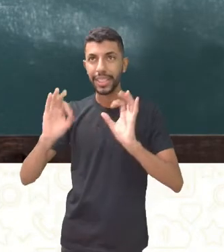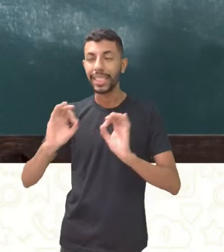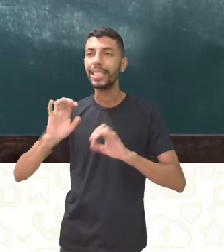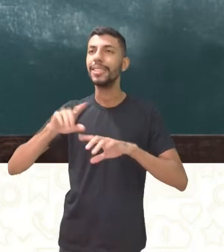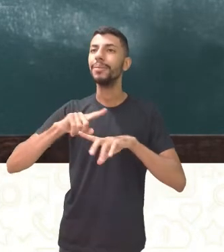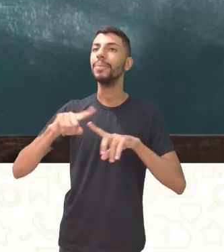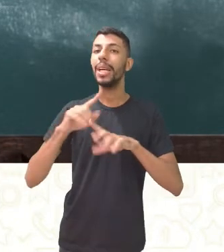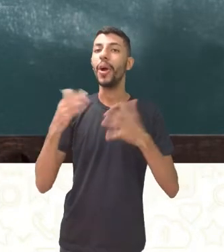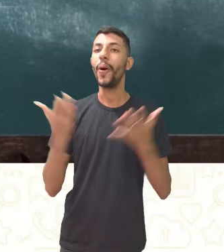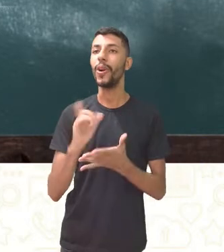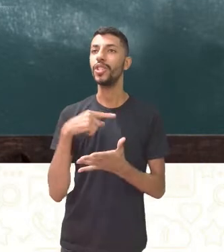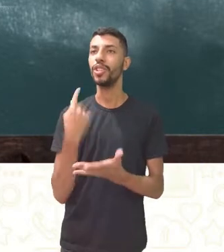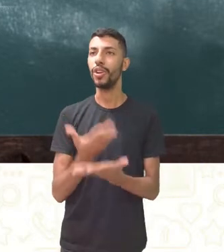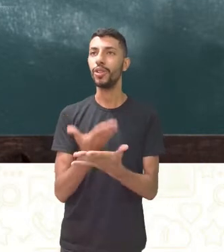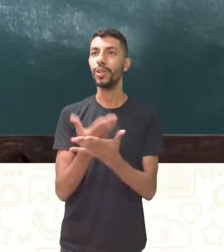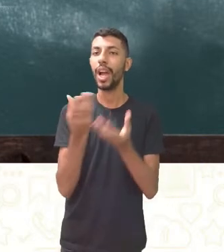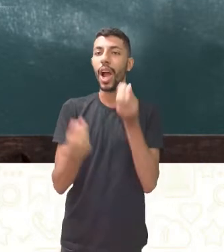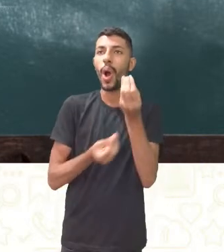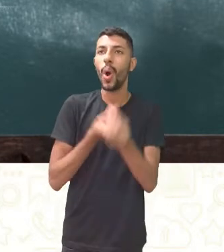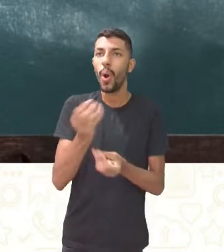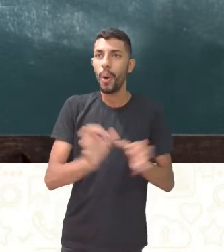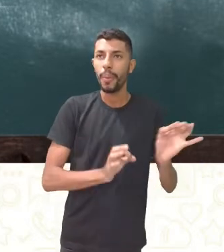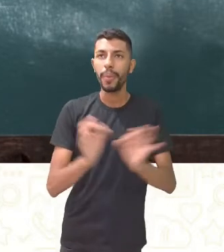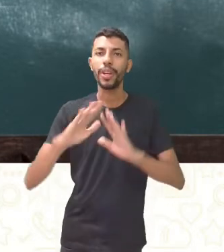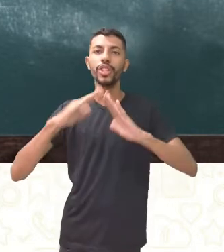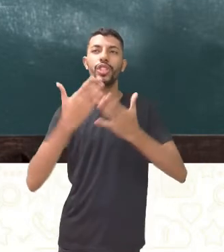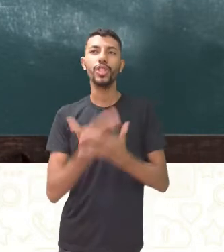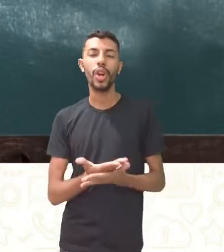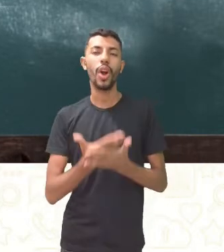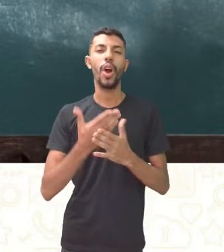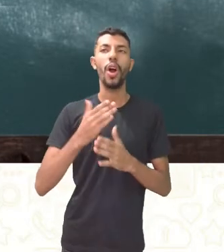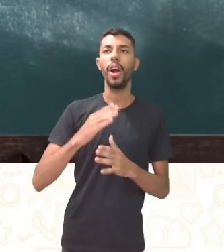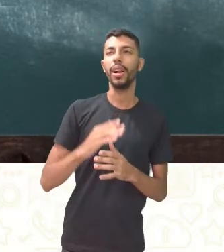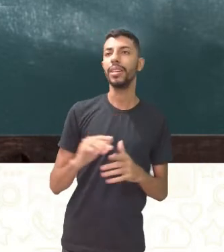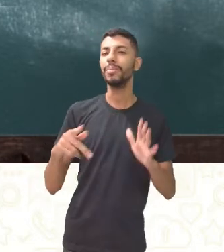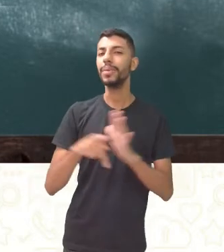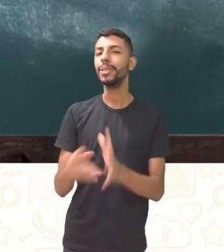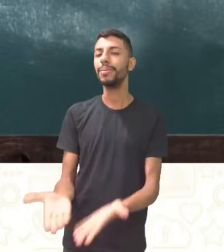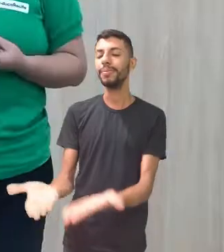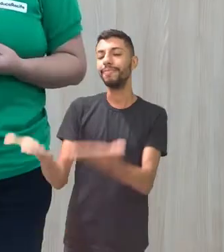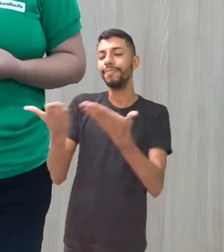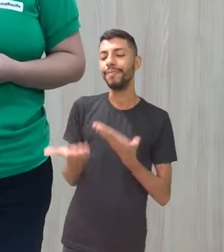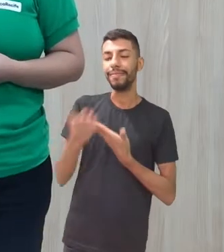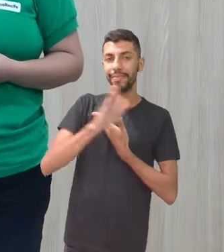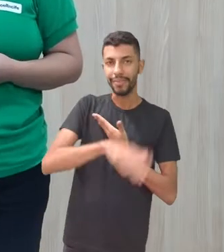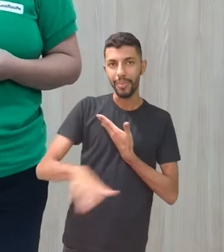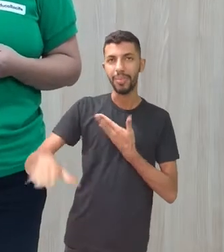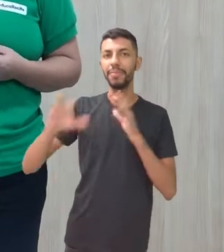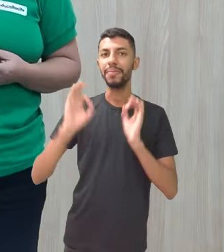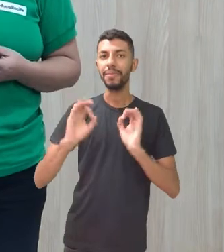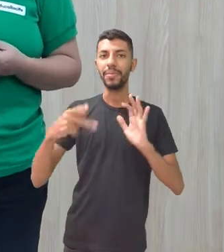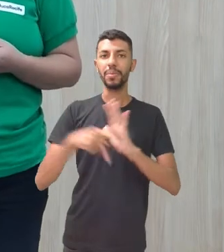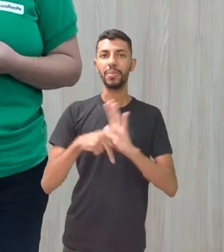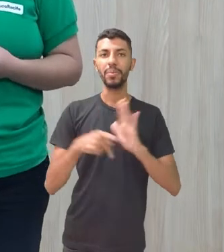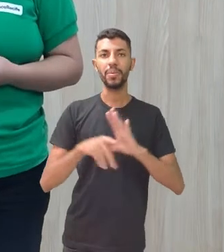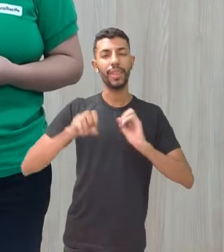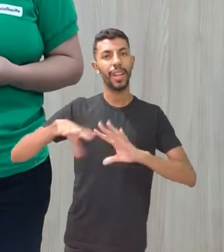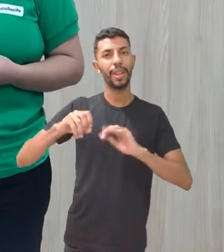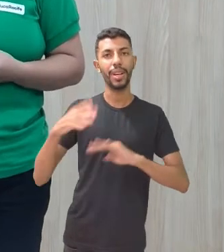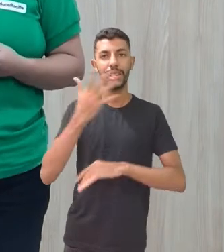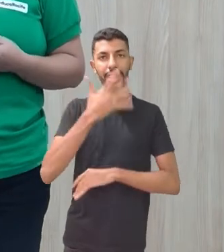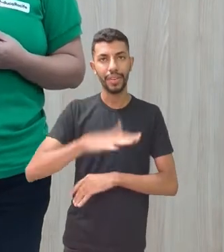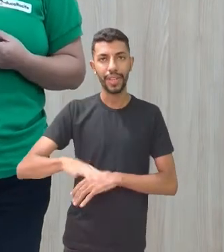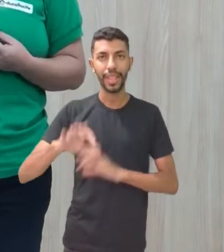como preparar a escola, o creche, o berçário, para receber essas crianças da educação